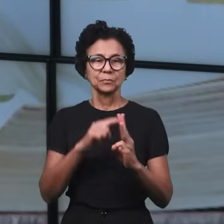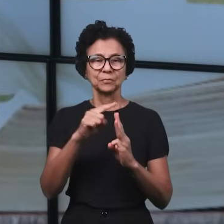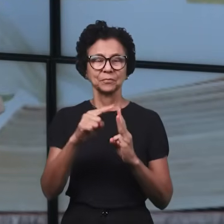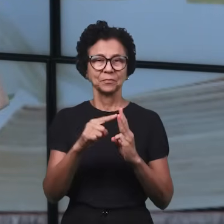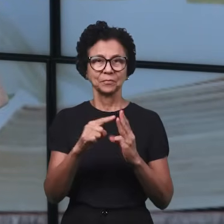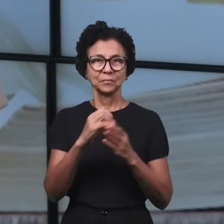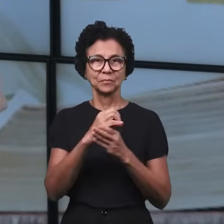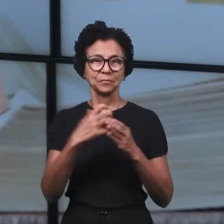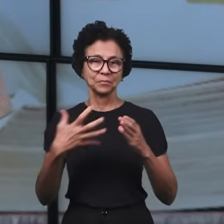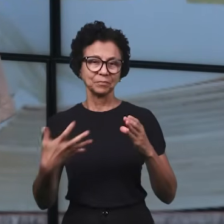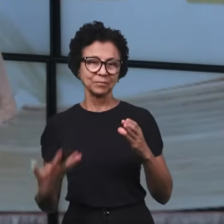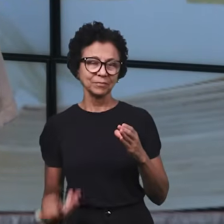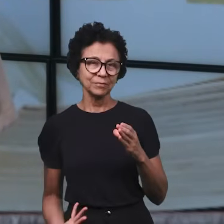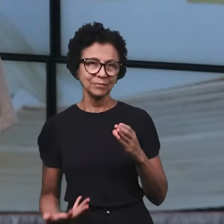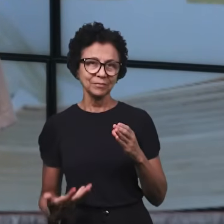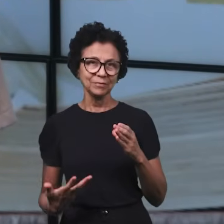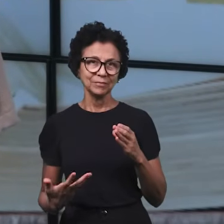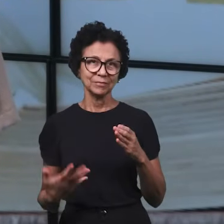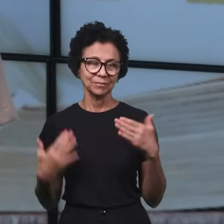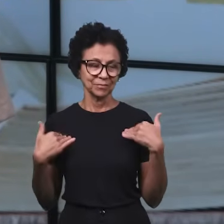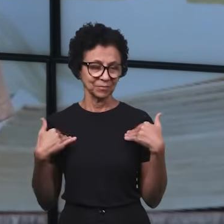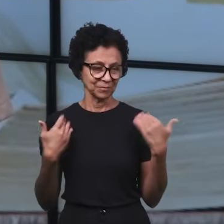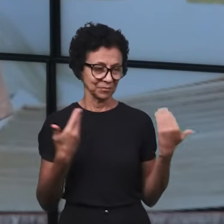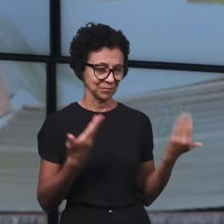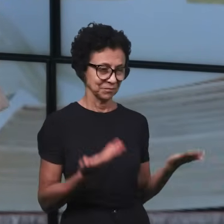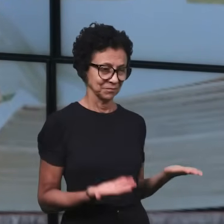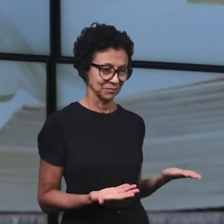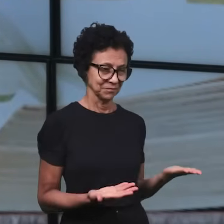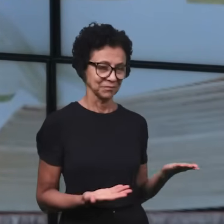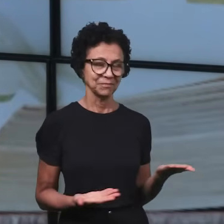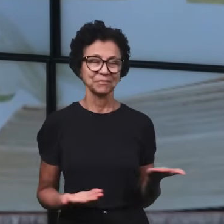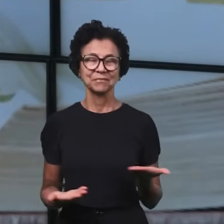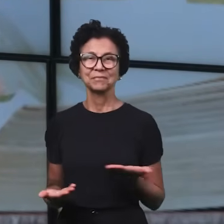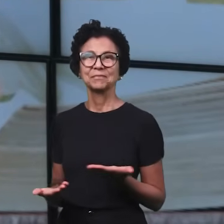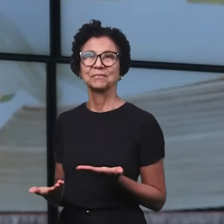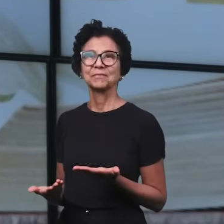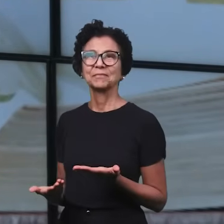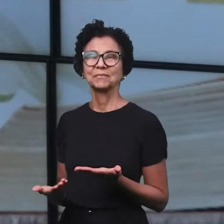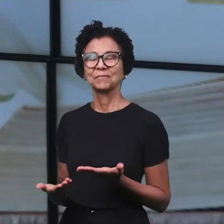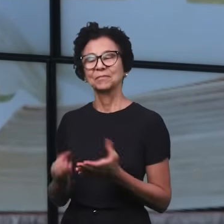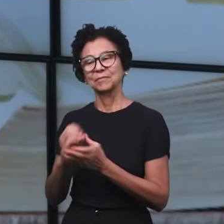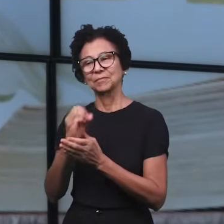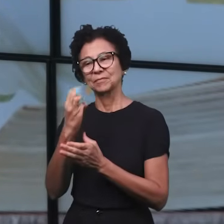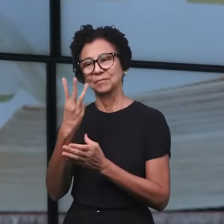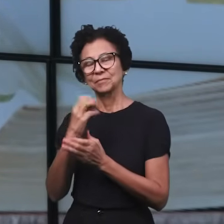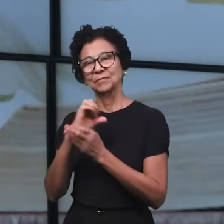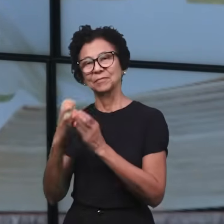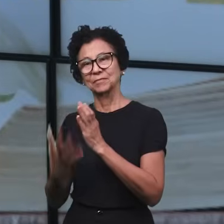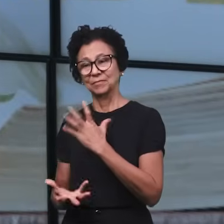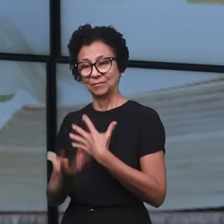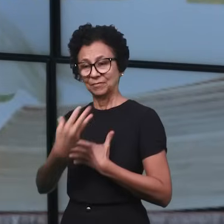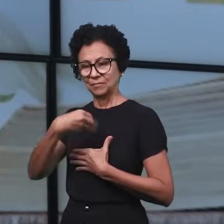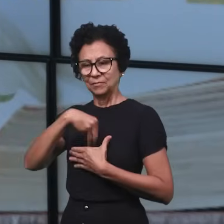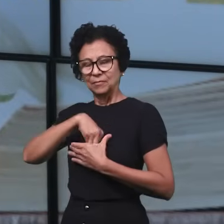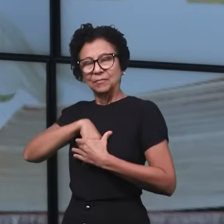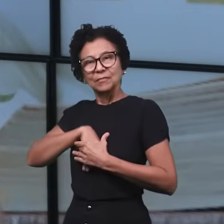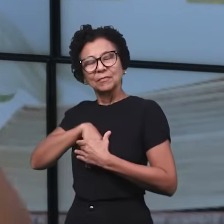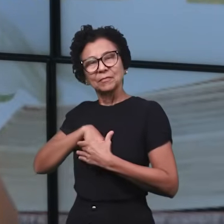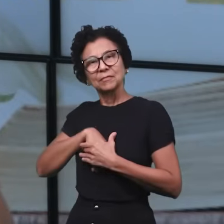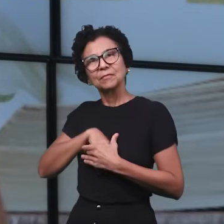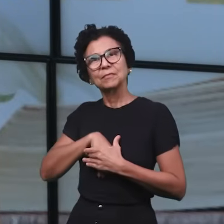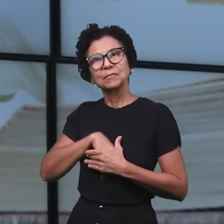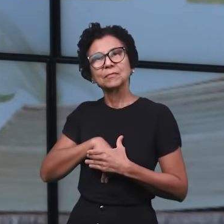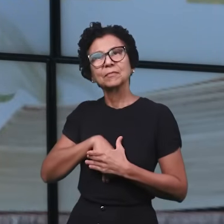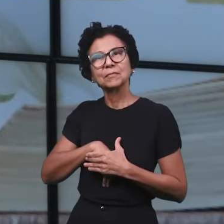três enfeites de um lado que são exteriores, e aqui nós temos três características que são interior, que